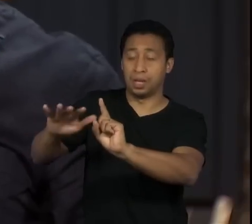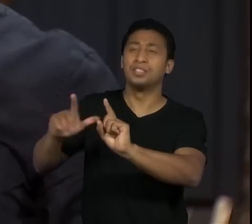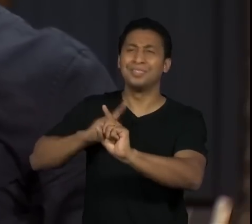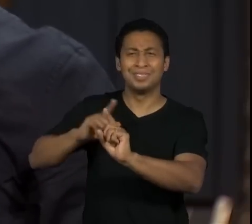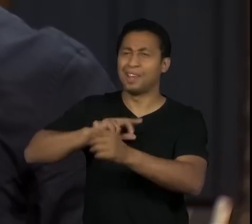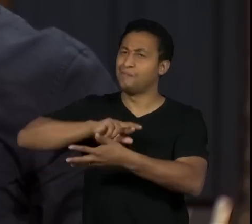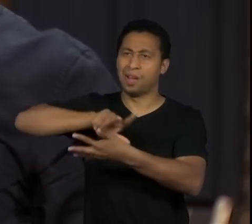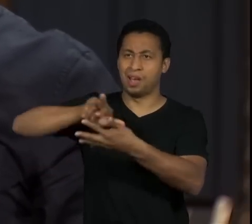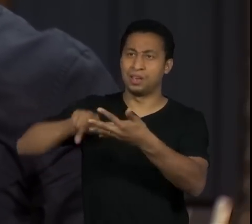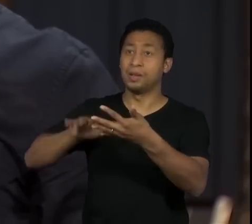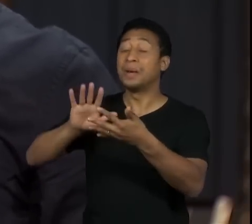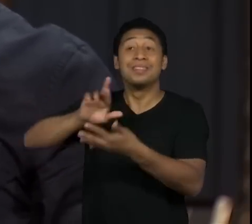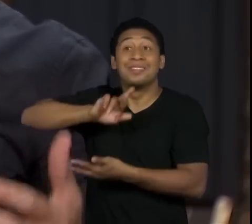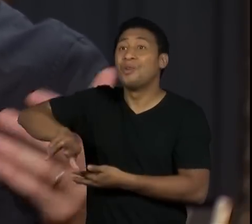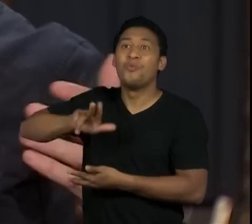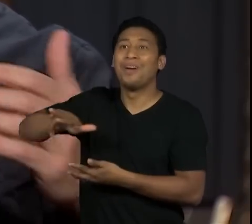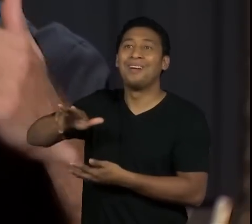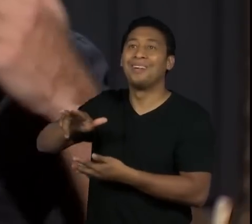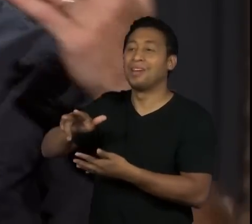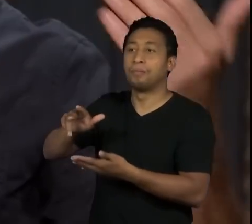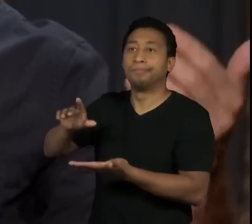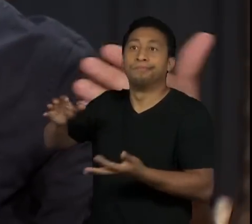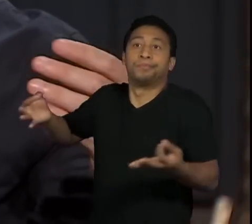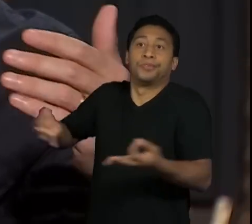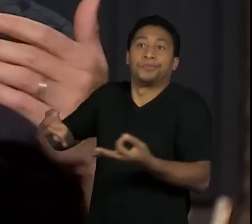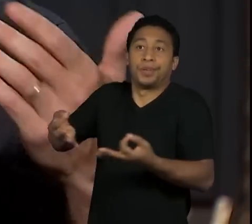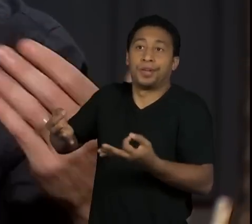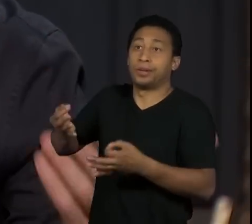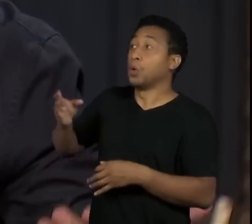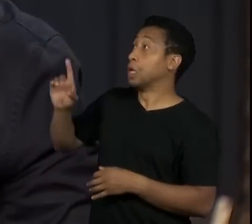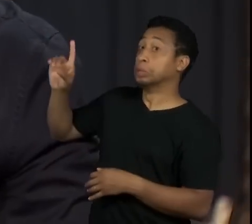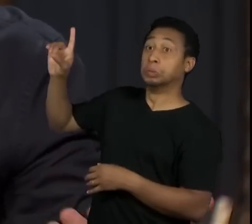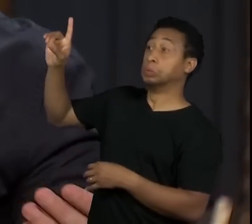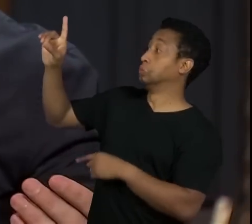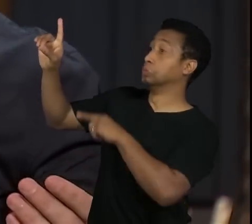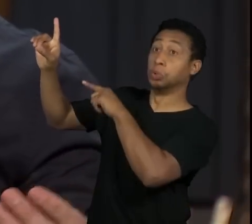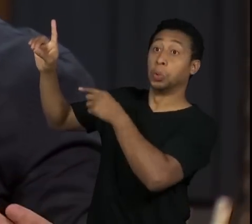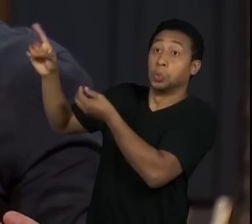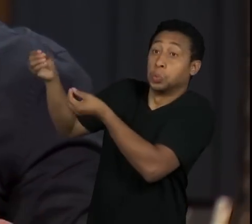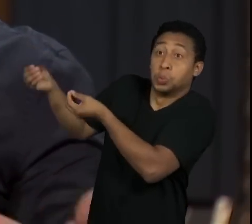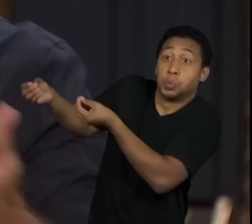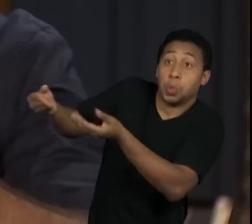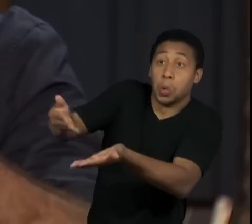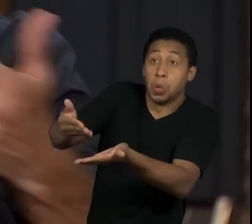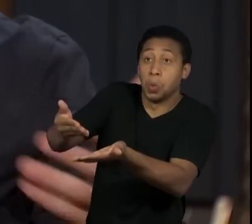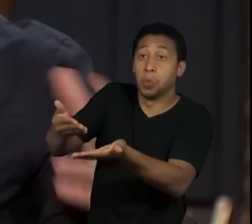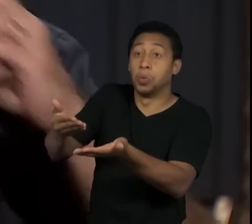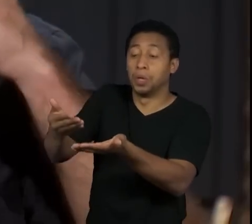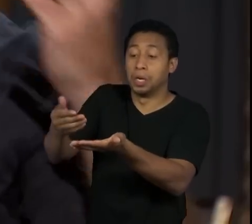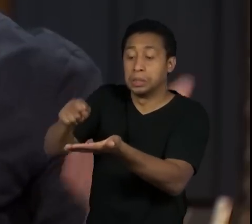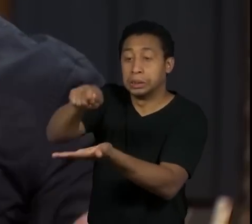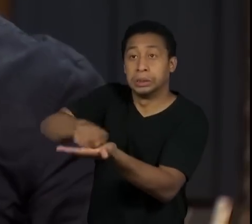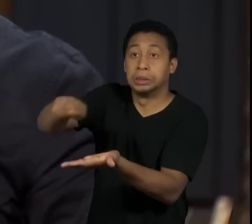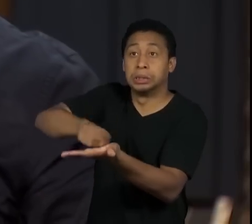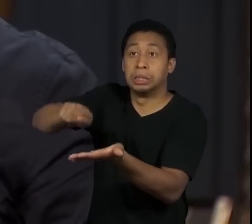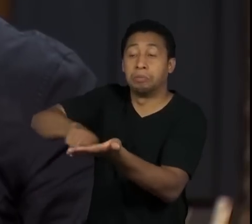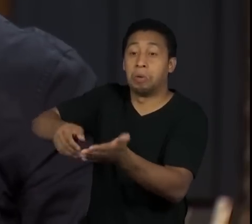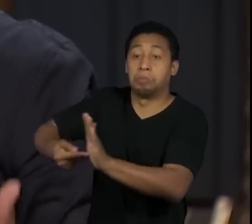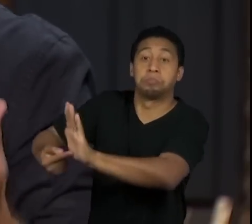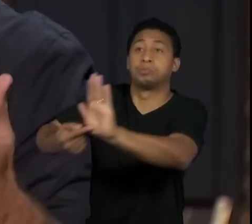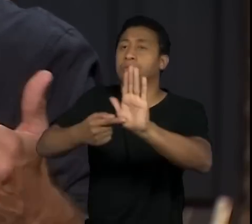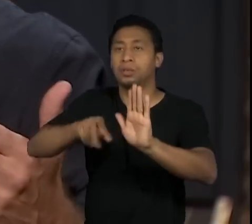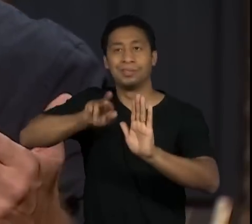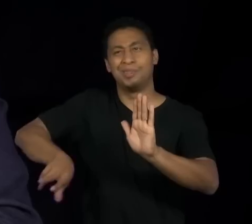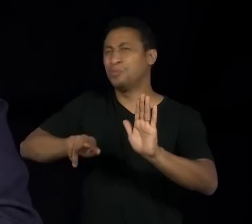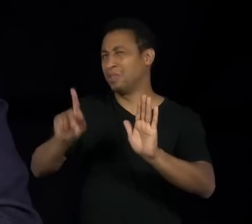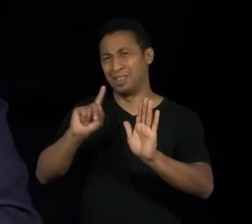que veio escrito de Deus. Não são pessoas ungidas, né? Cristo é uma palavra que quer dizer ungido. São pessoas como nós, que tiveram ideias. Você está